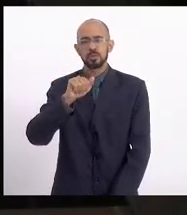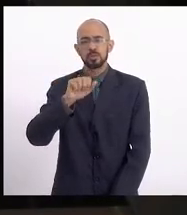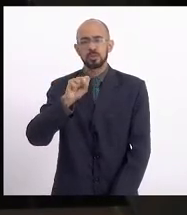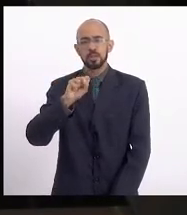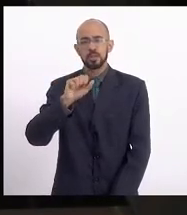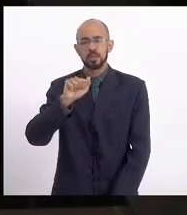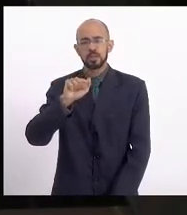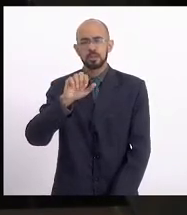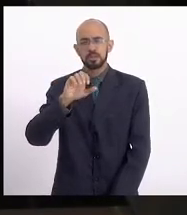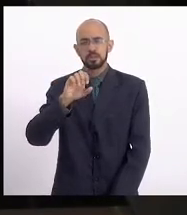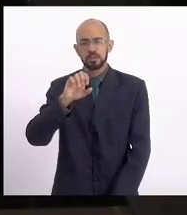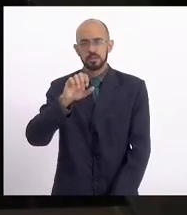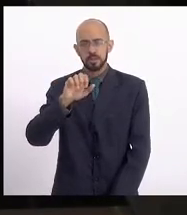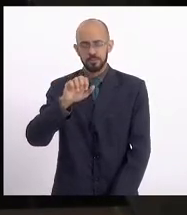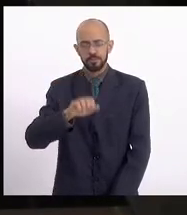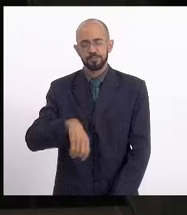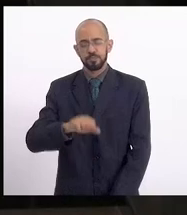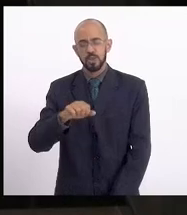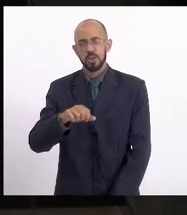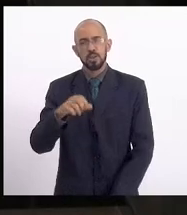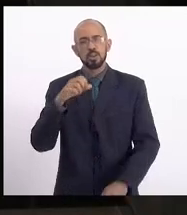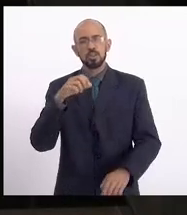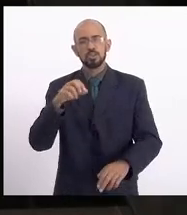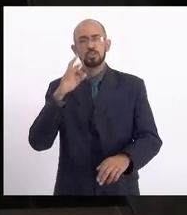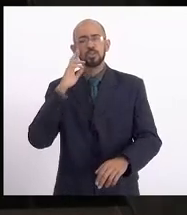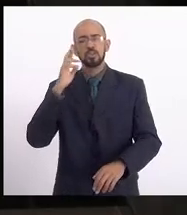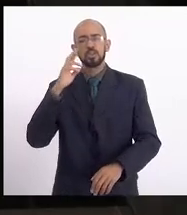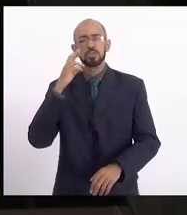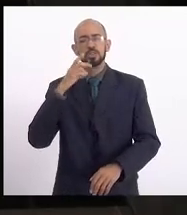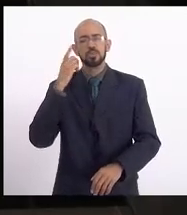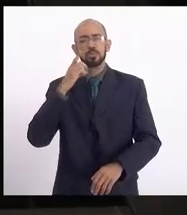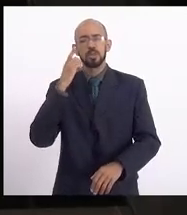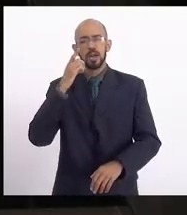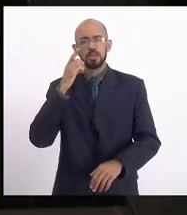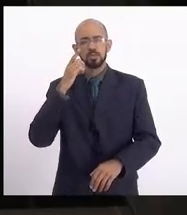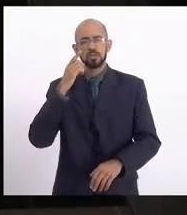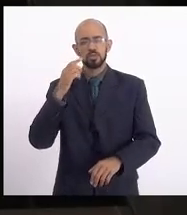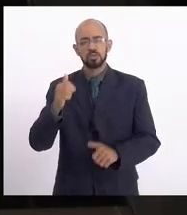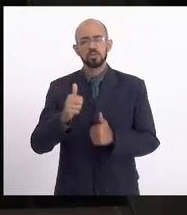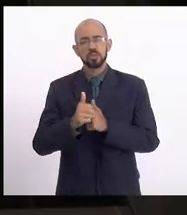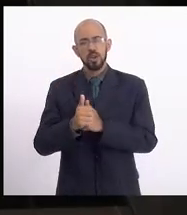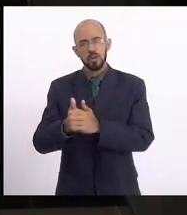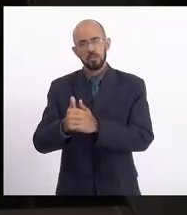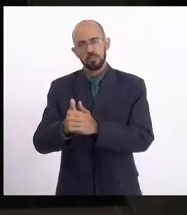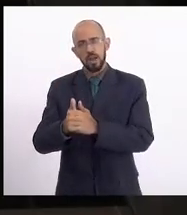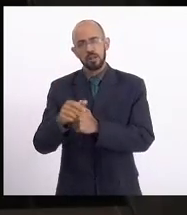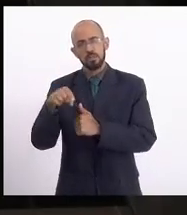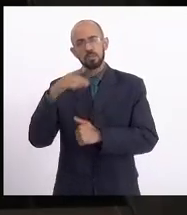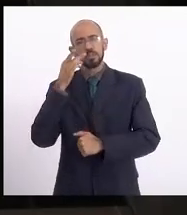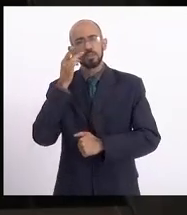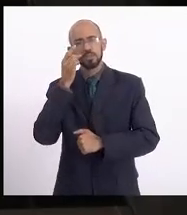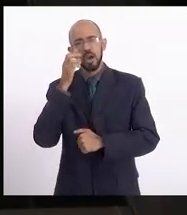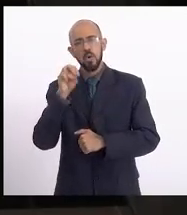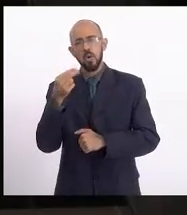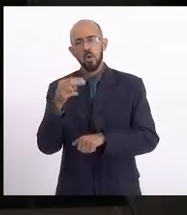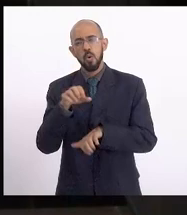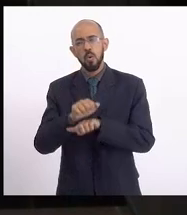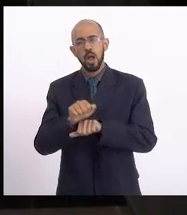senhores deputados que nos acompanham de forma presencial ou remota,